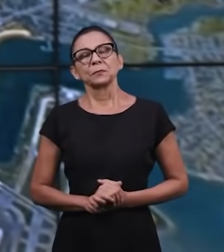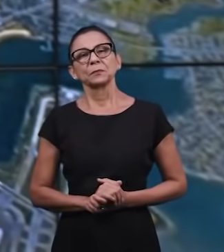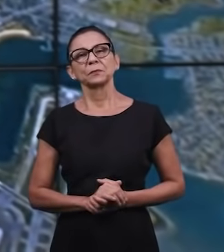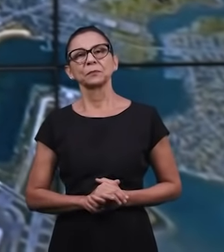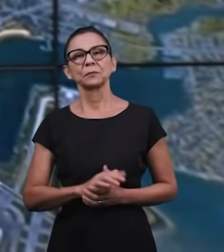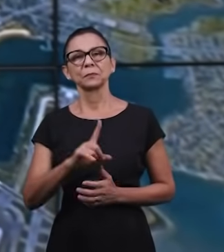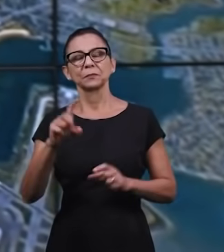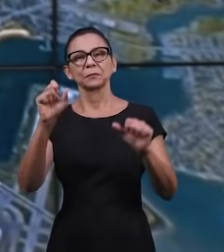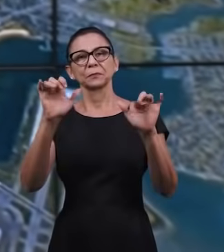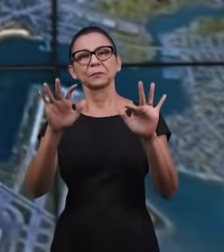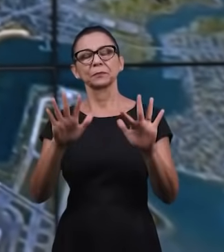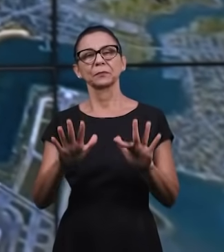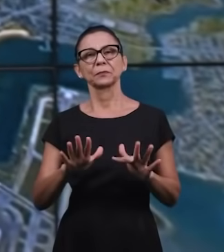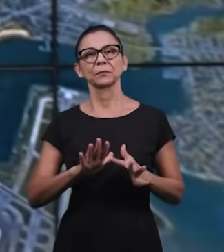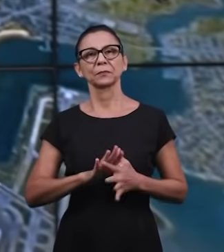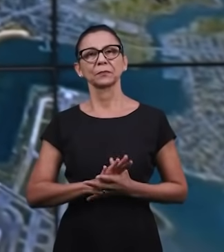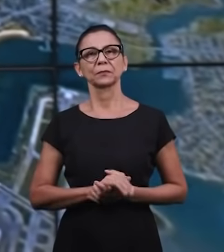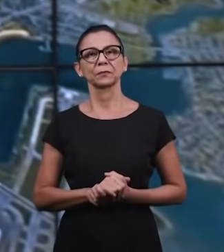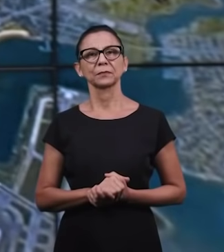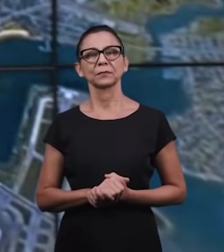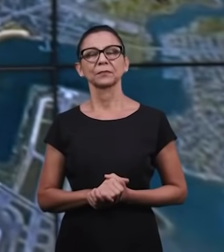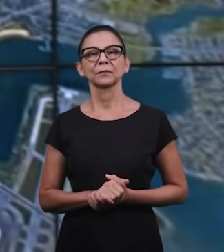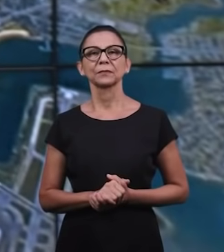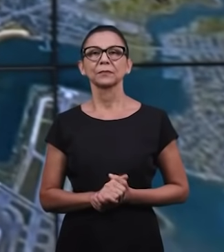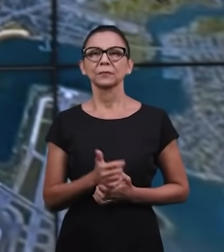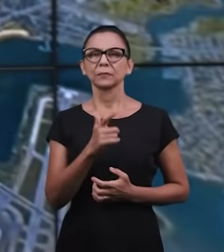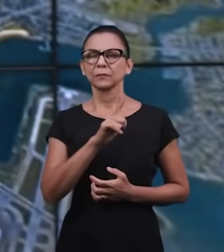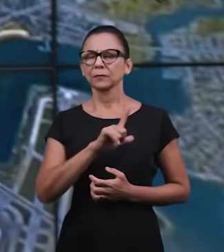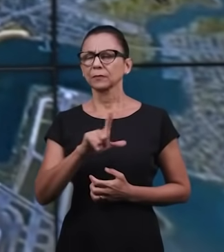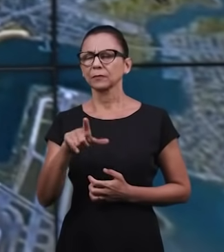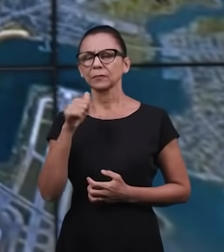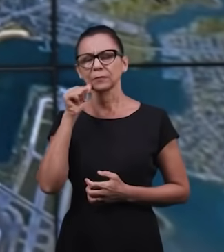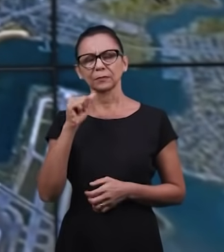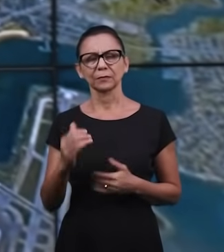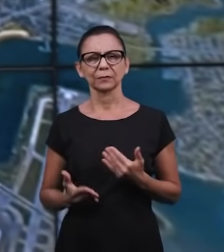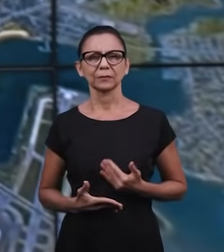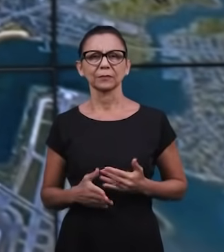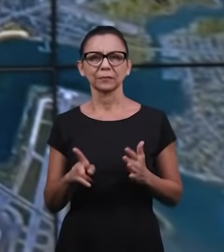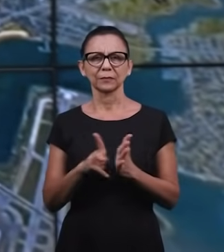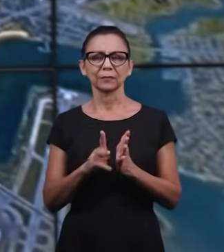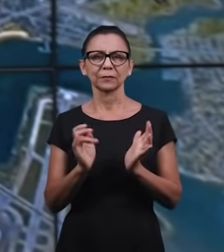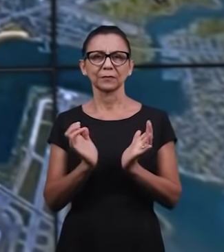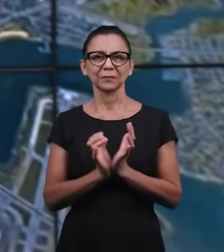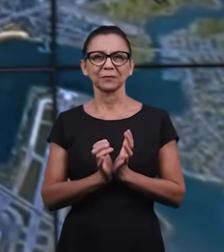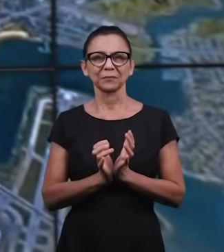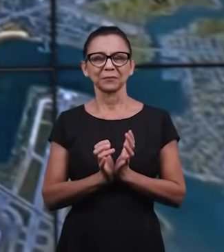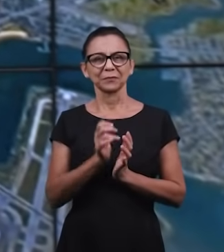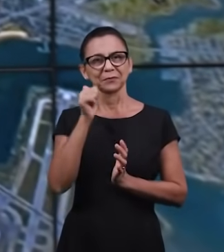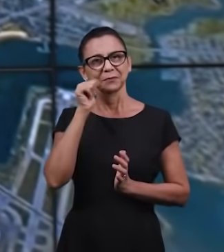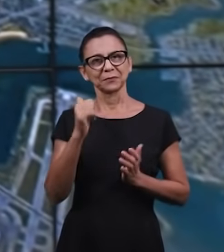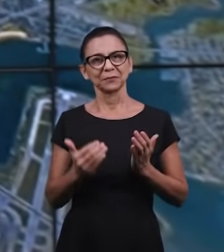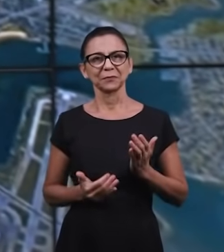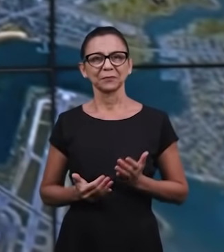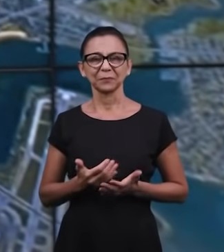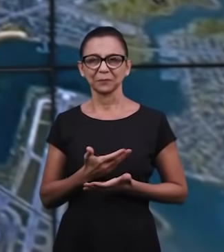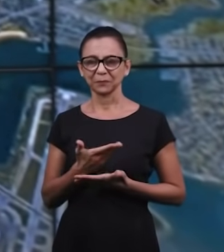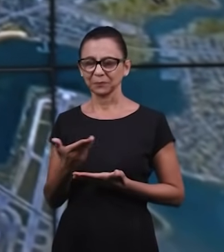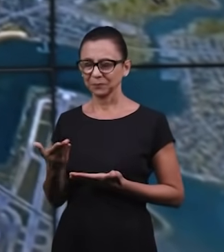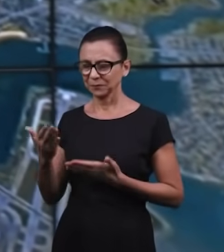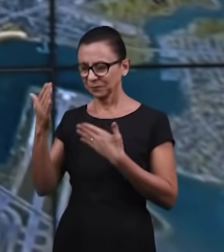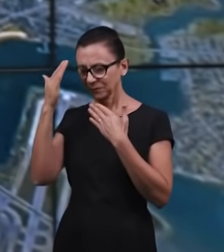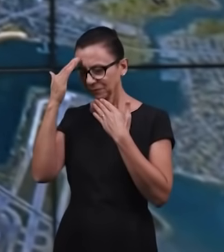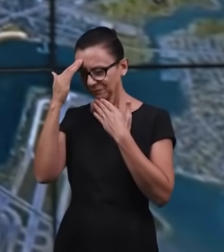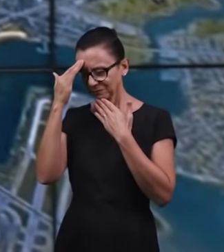colocado isso. Que Deus abençoe grandemente a irmã, bem como as demais irmãs que fazem parte do grupo de senhoras desta igreja